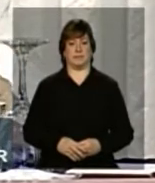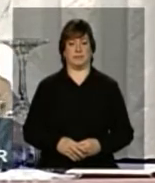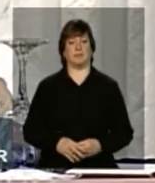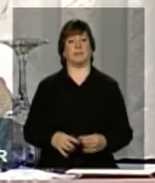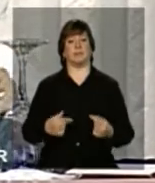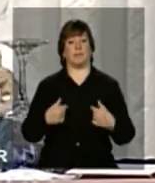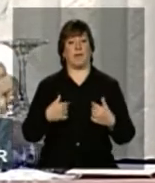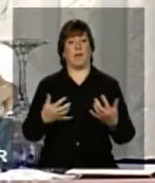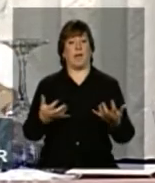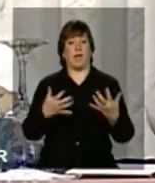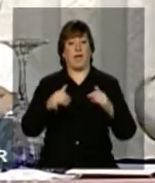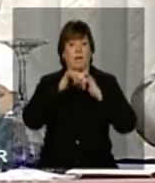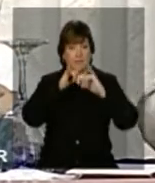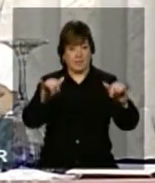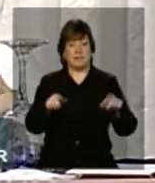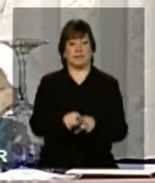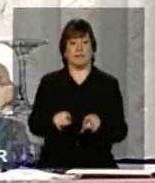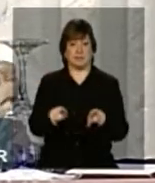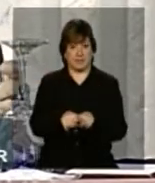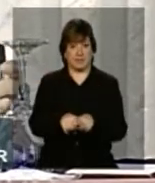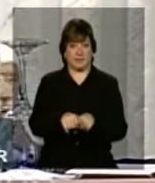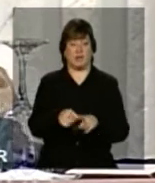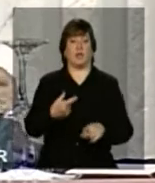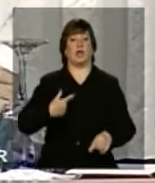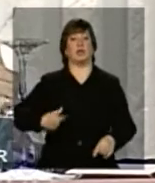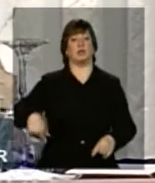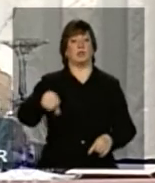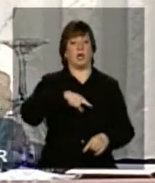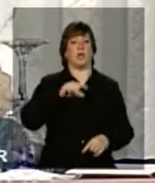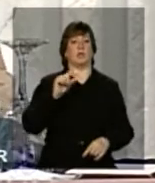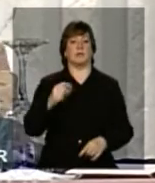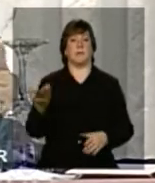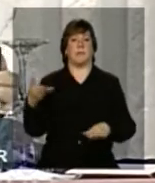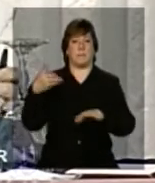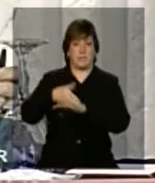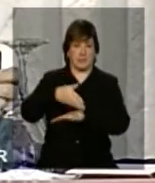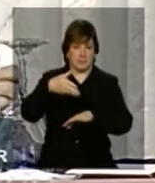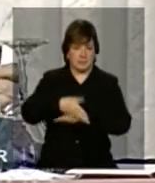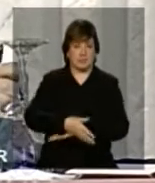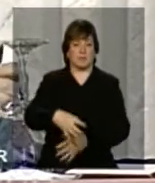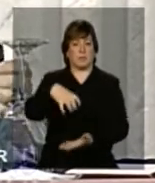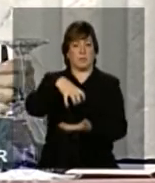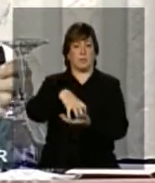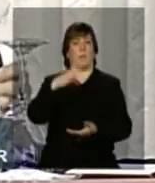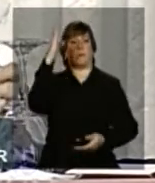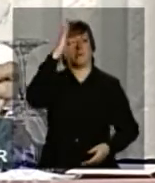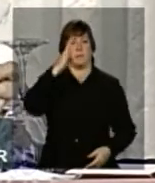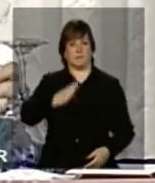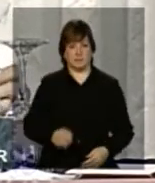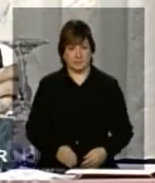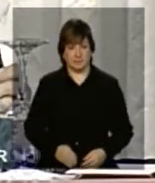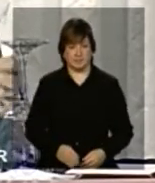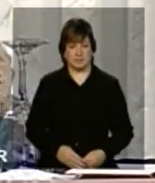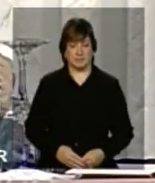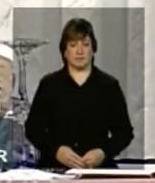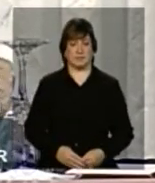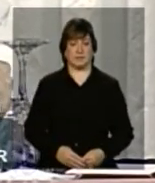Eu quero falar também da nossa participação da delegação brasileira na